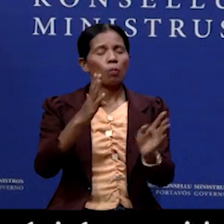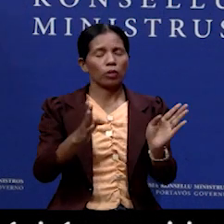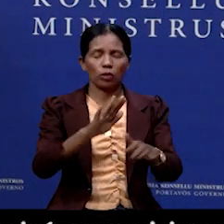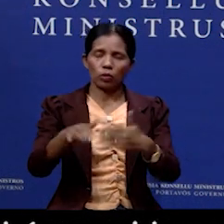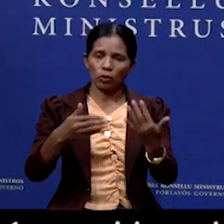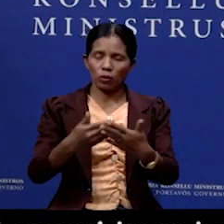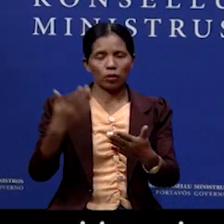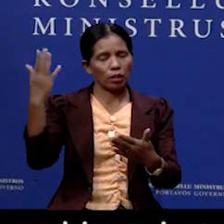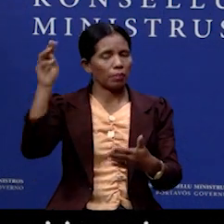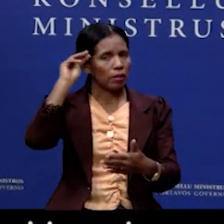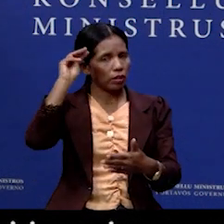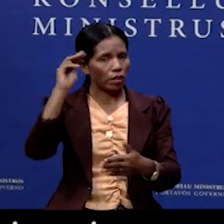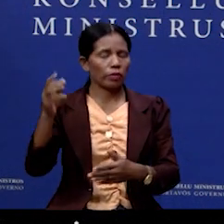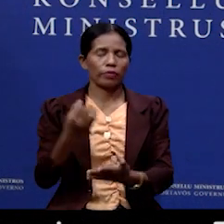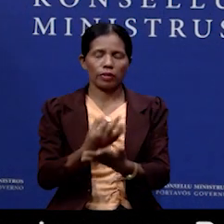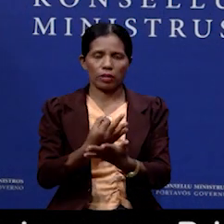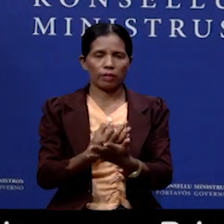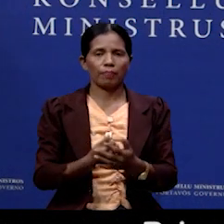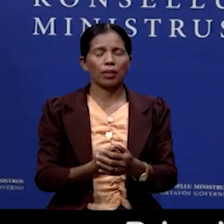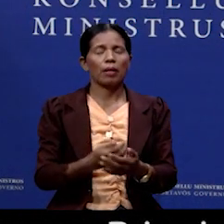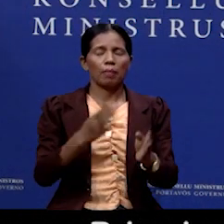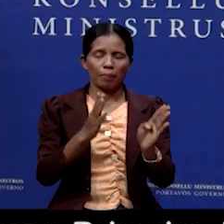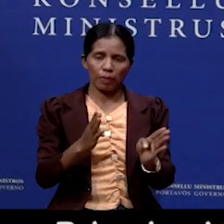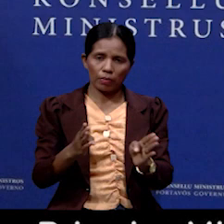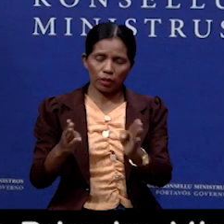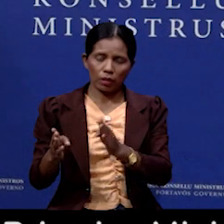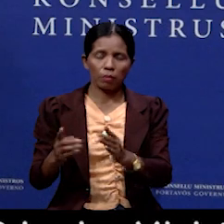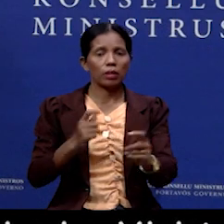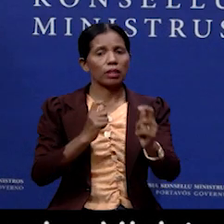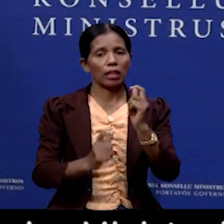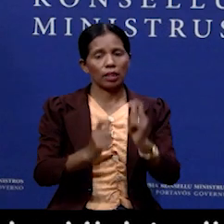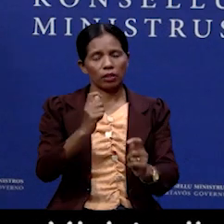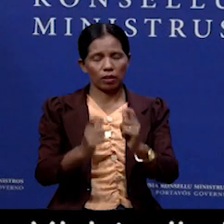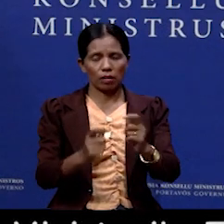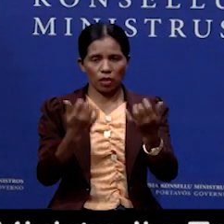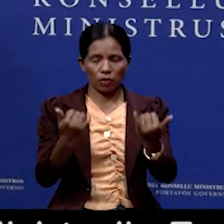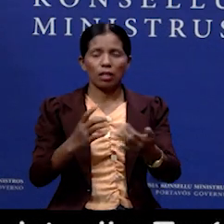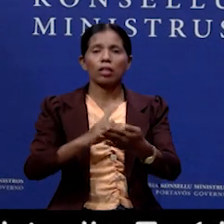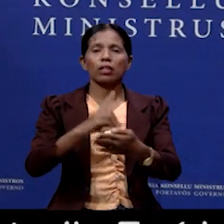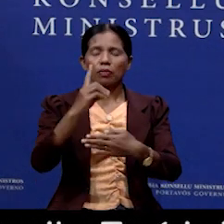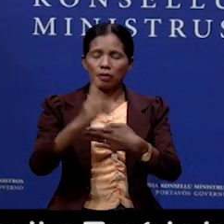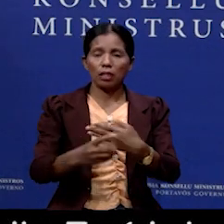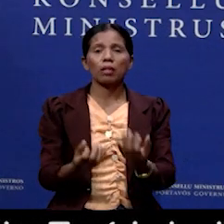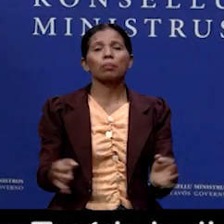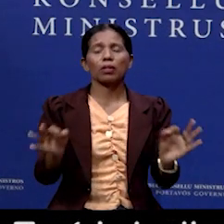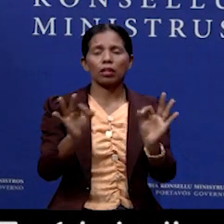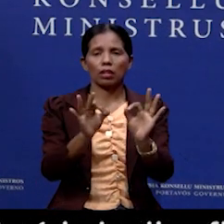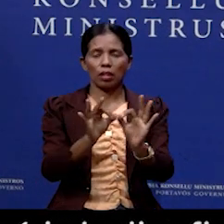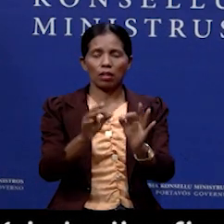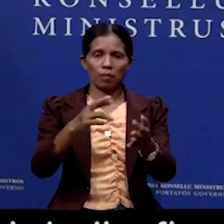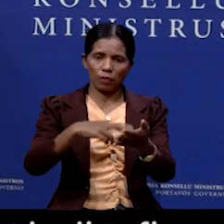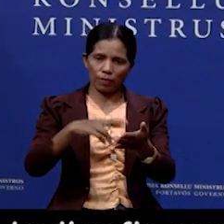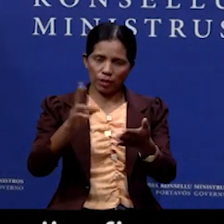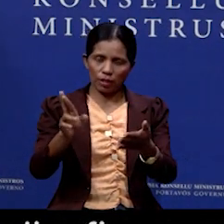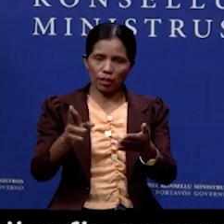tem confirmação, preparativos técnicos e a parte de finanças nem que agora desenvolve ela. Importante é que hoje a aprovação